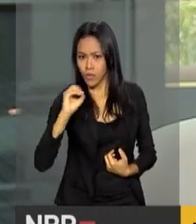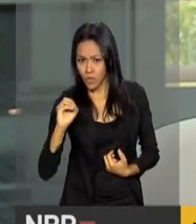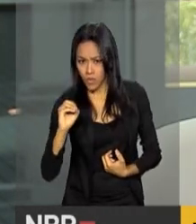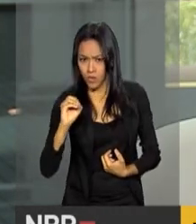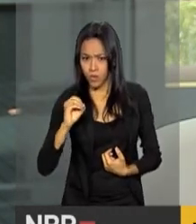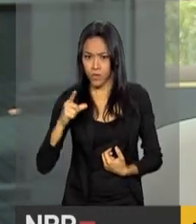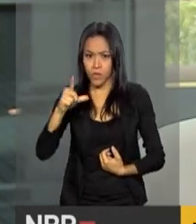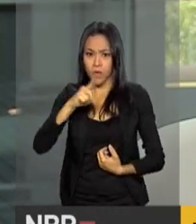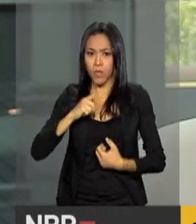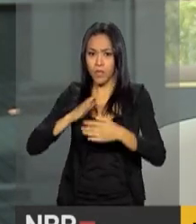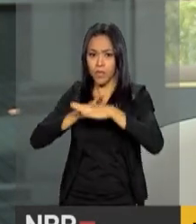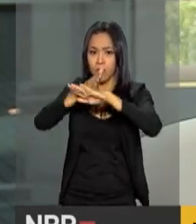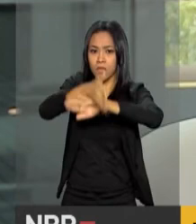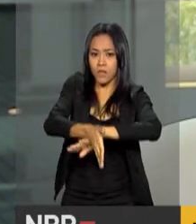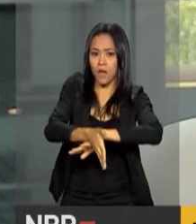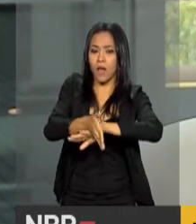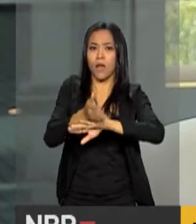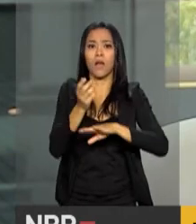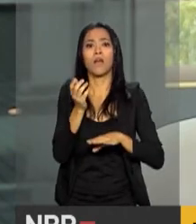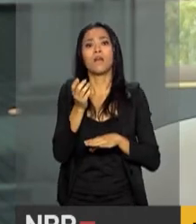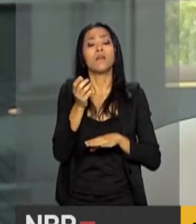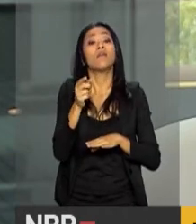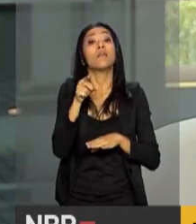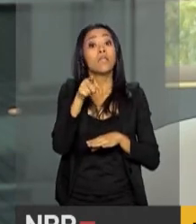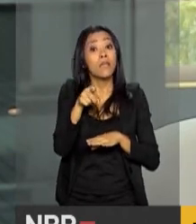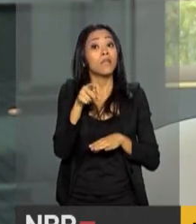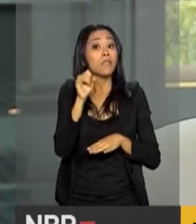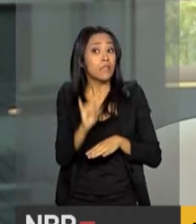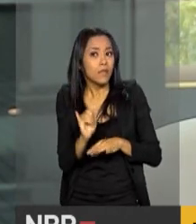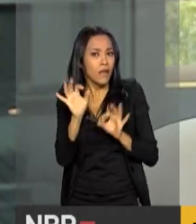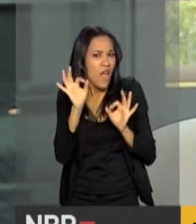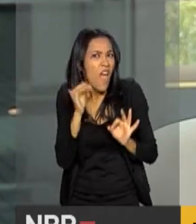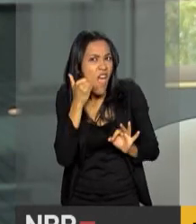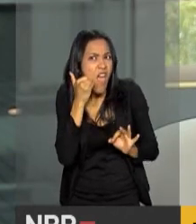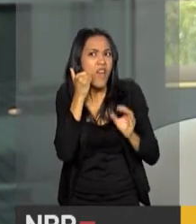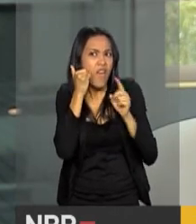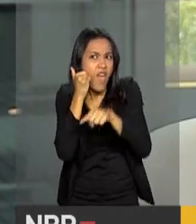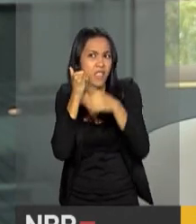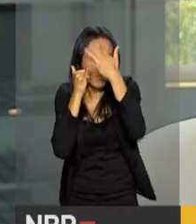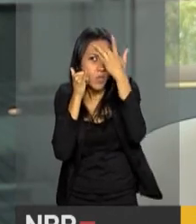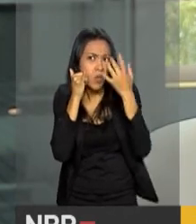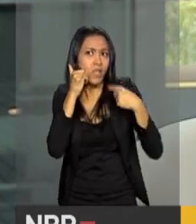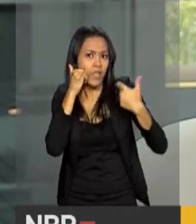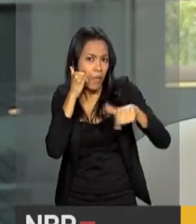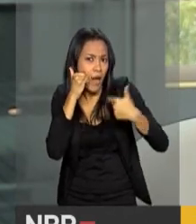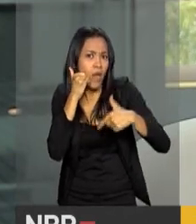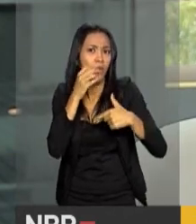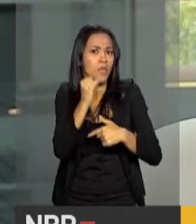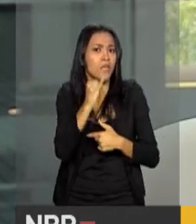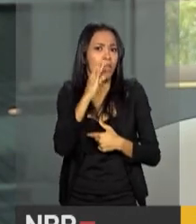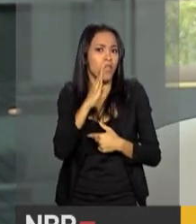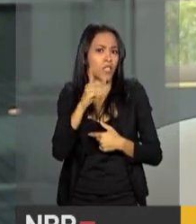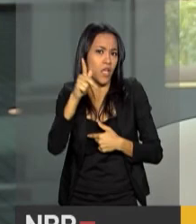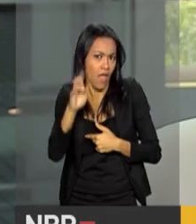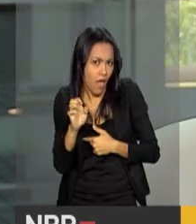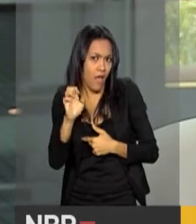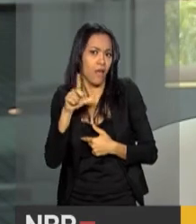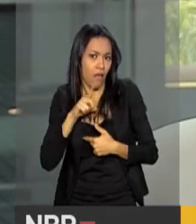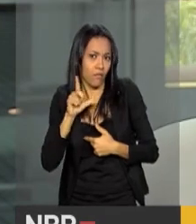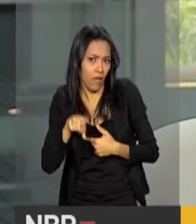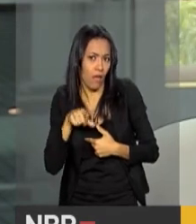acessar e olhe o ec recenseador ele realmente é do ibge e tem um site que também trará o